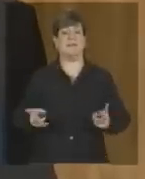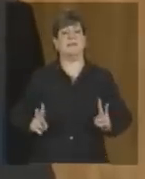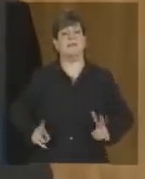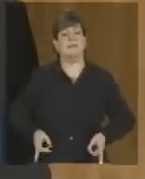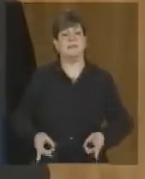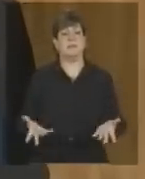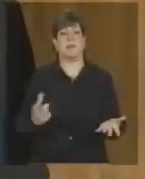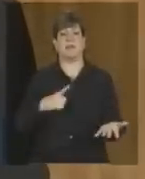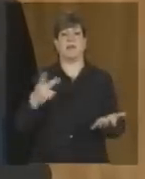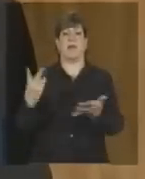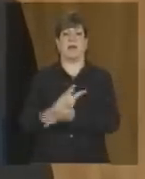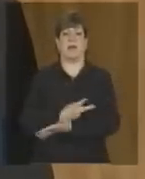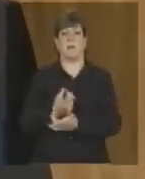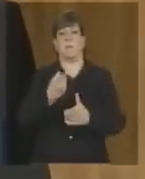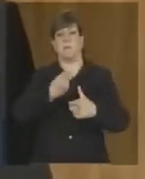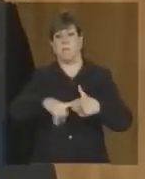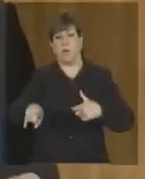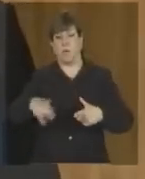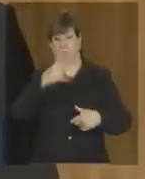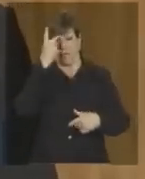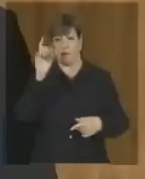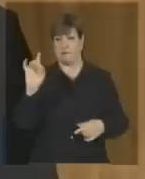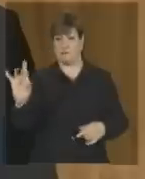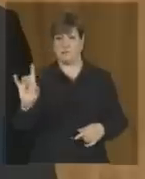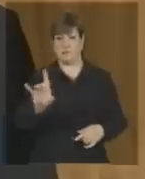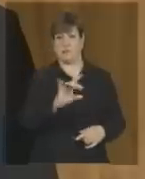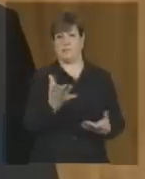problemas em que indivíduos em particular,